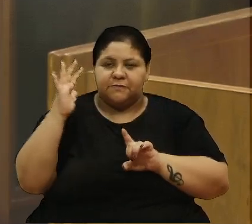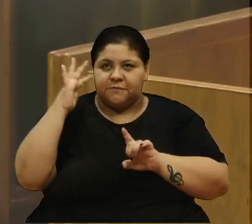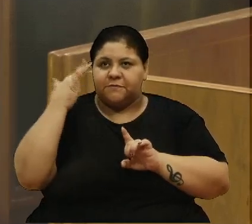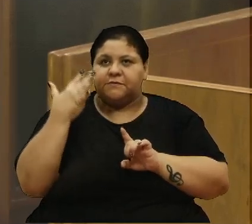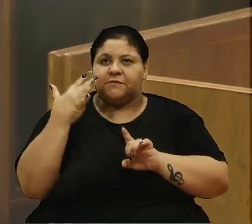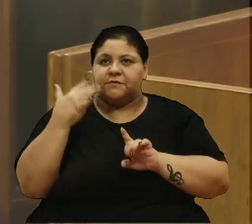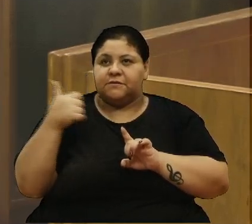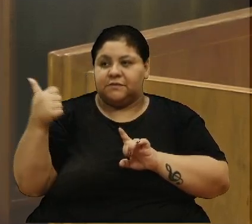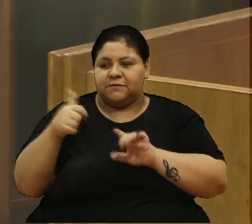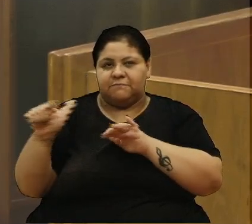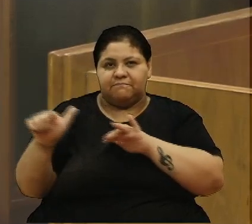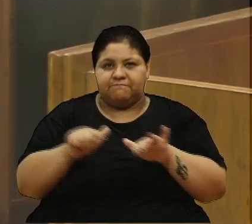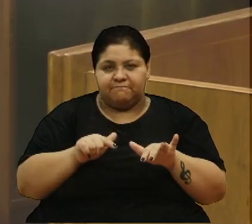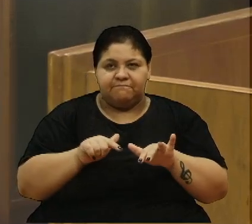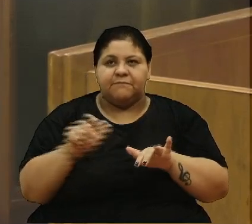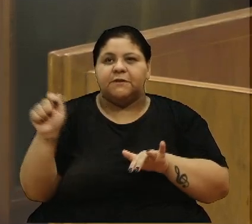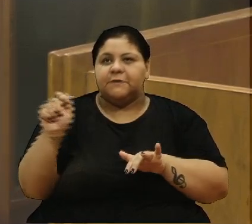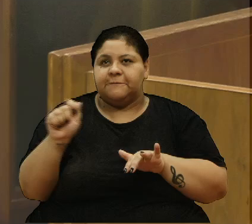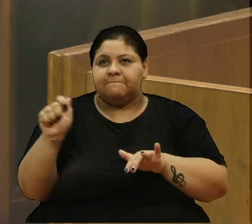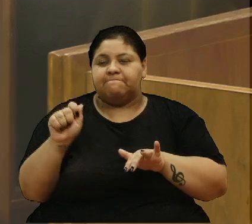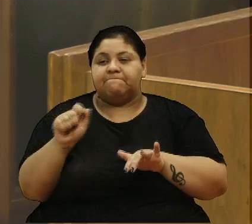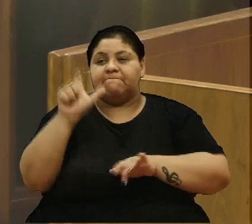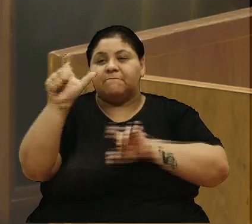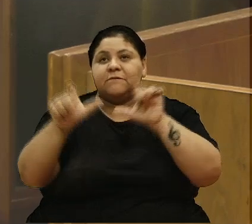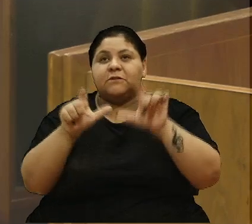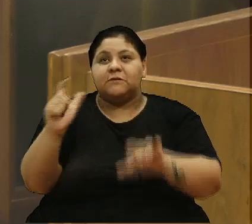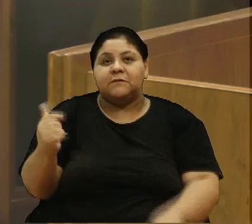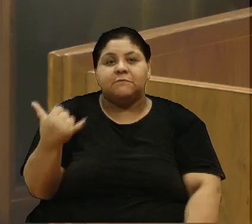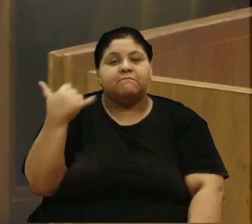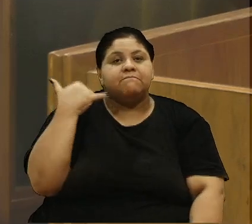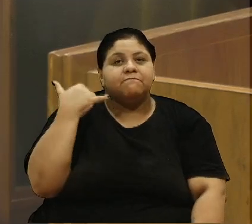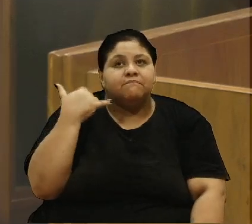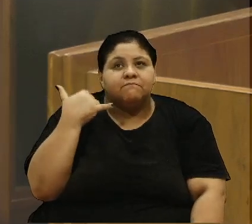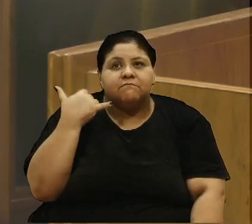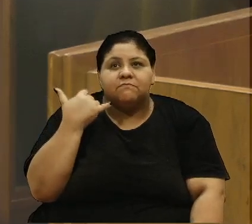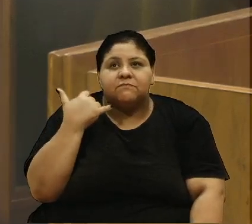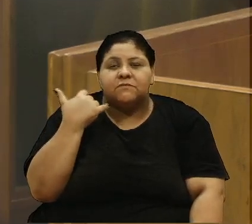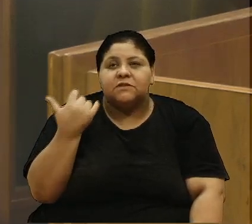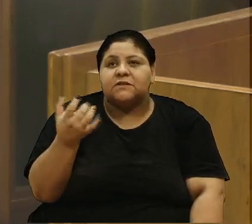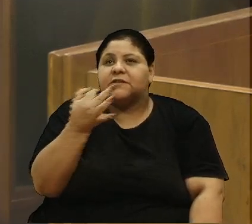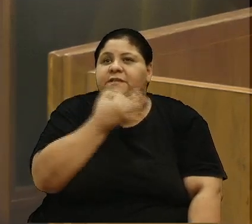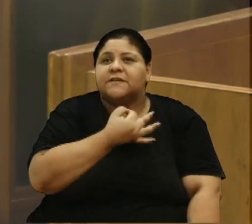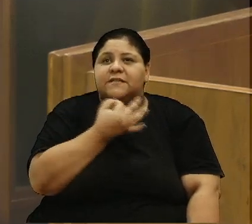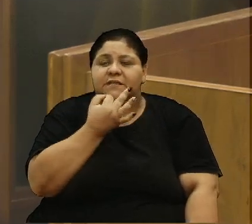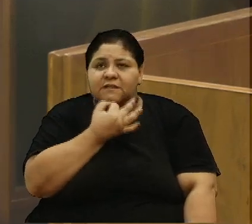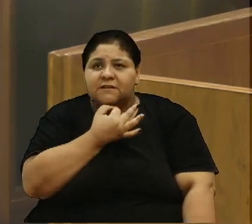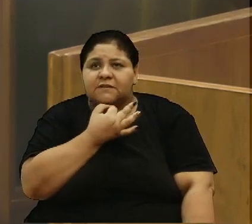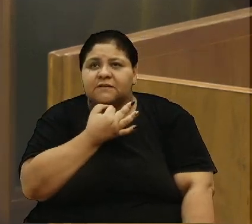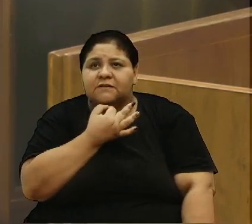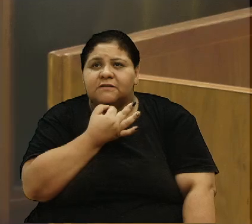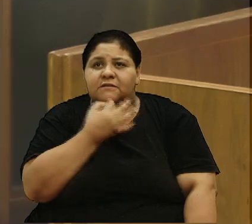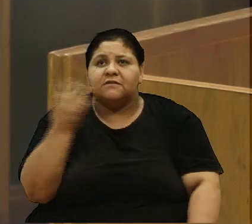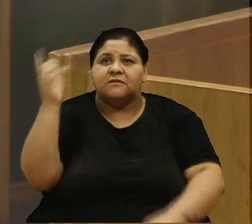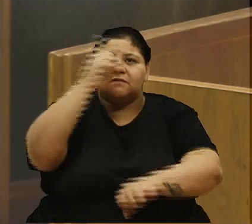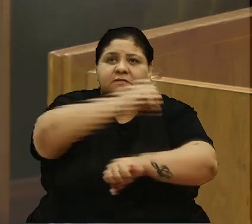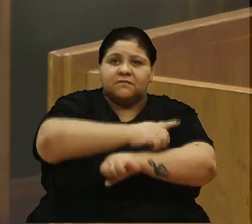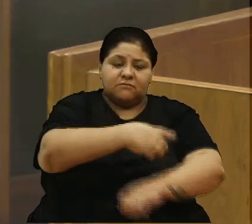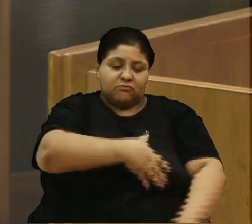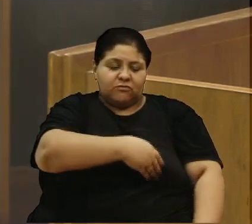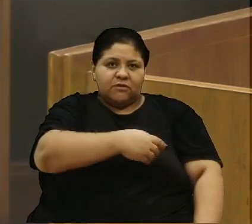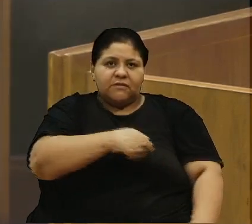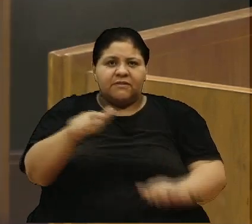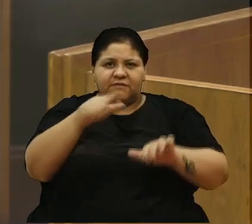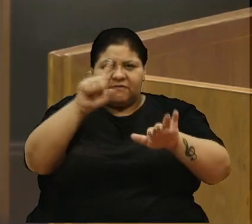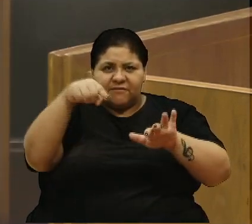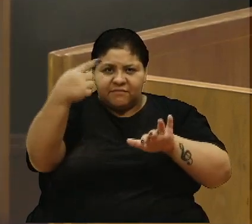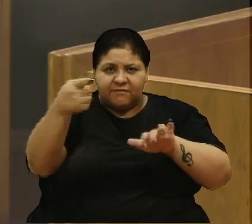nessa primeira semana de agosto, e as pessoas ligavam, né, e diziam, Caxias, é o Dia Mundial da Amamentação, semana que